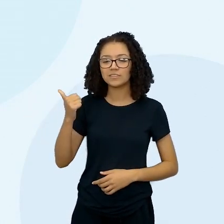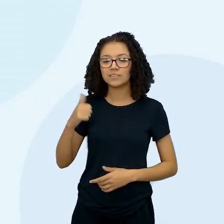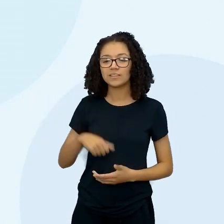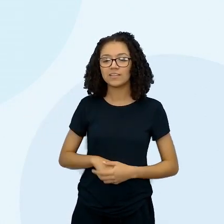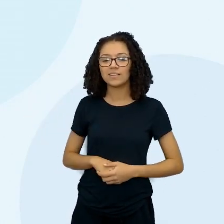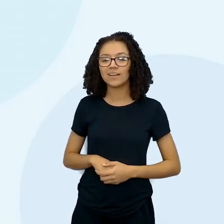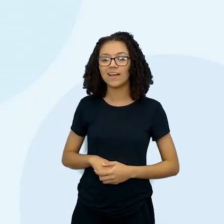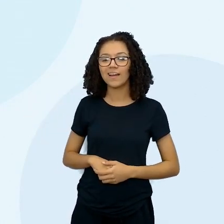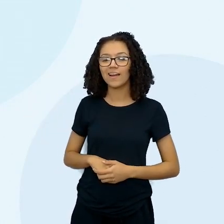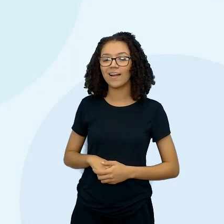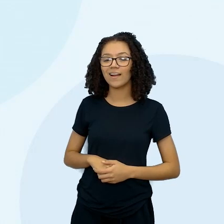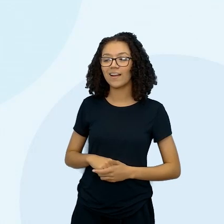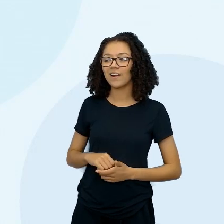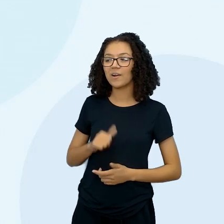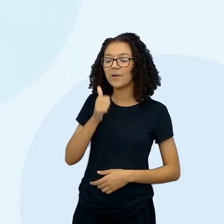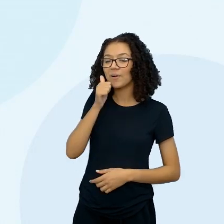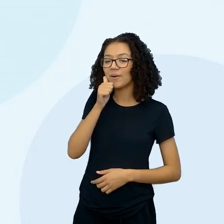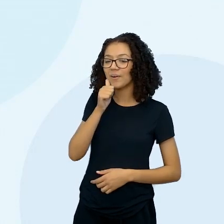um pouquinho da Marie Curie.